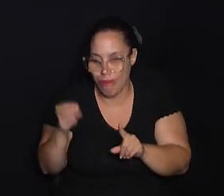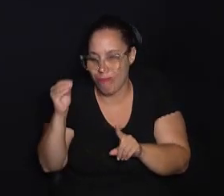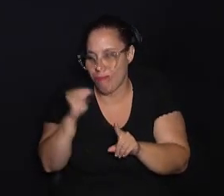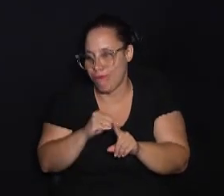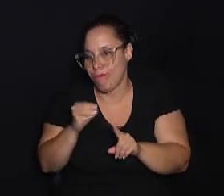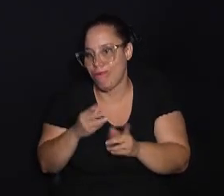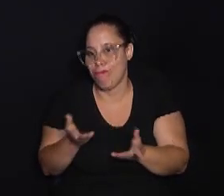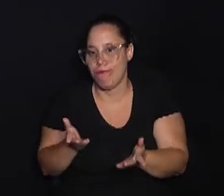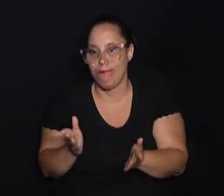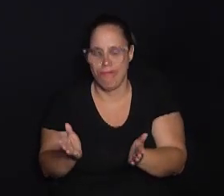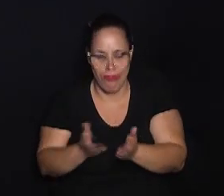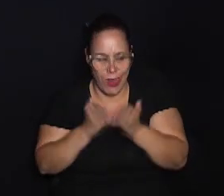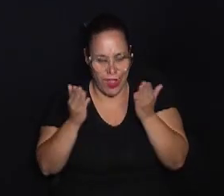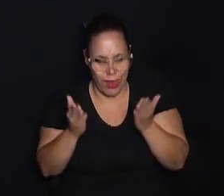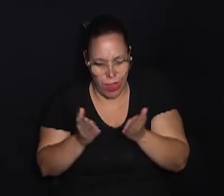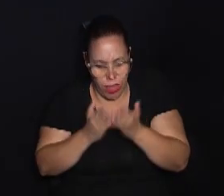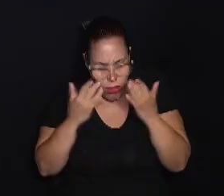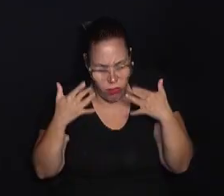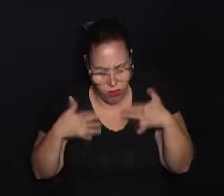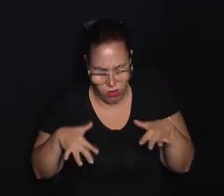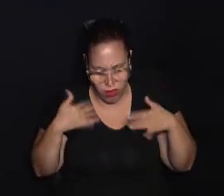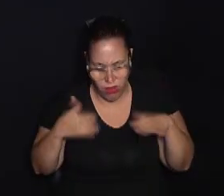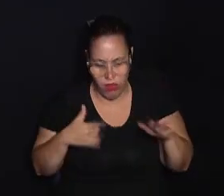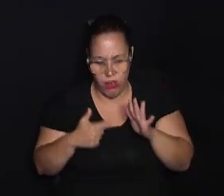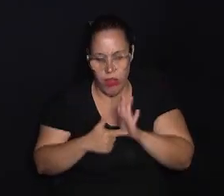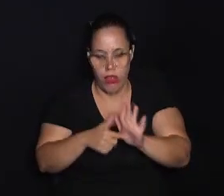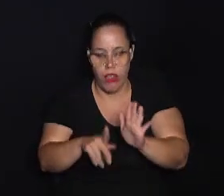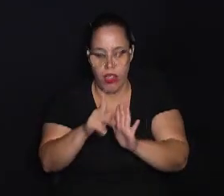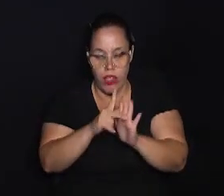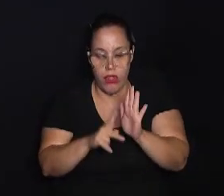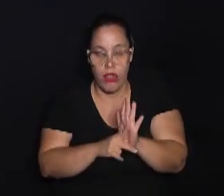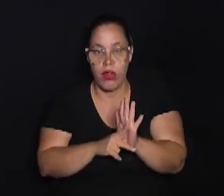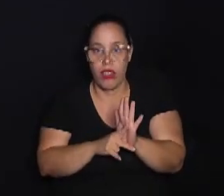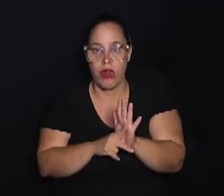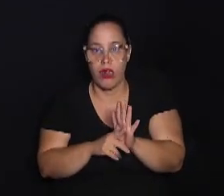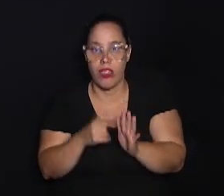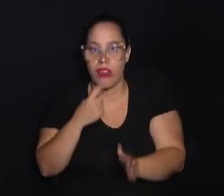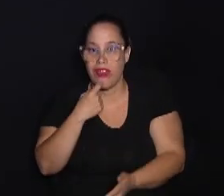de miséria. E aí nós apresentamos esse projeto, porque a gente está numa